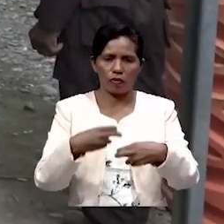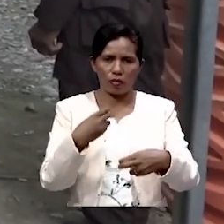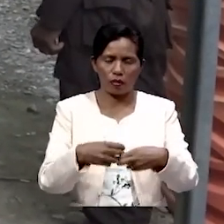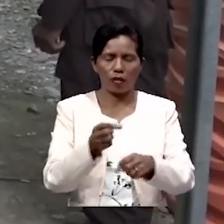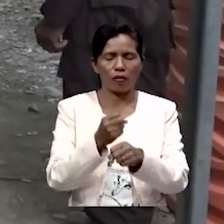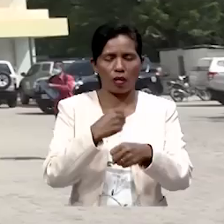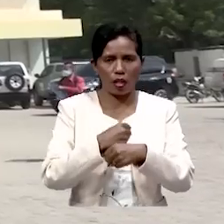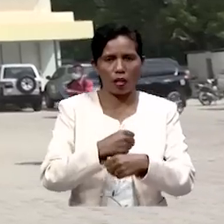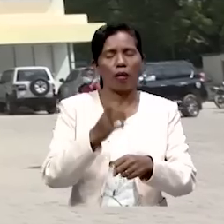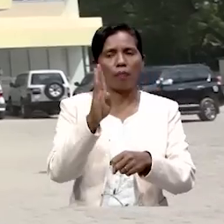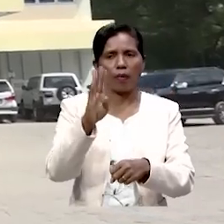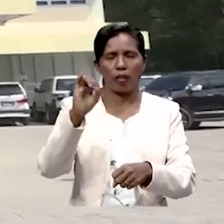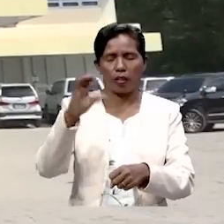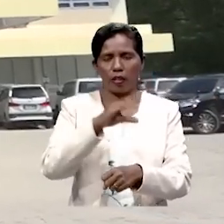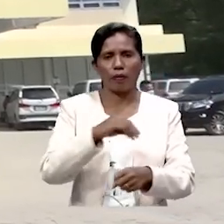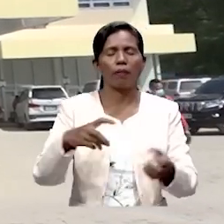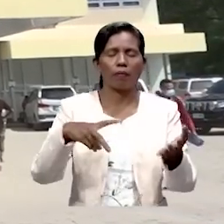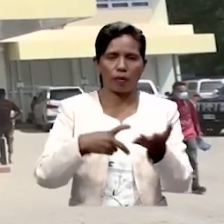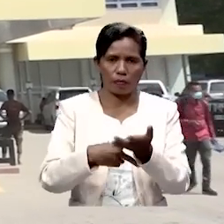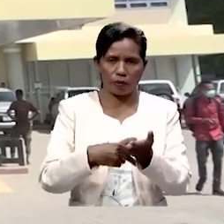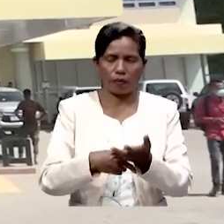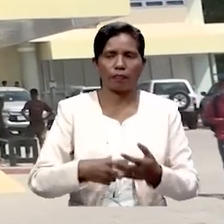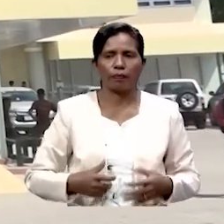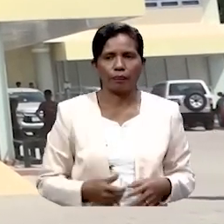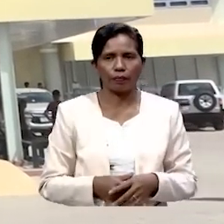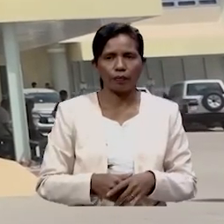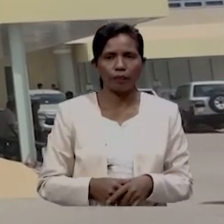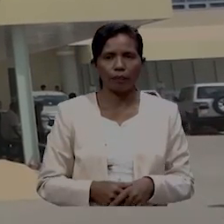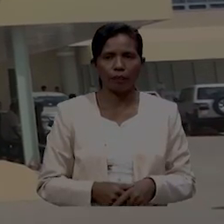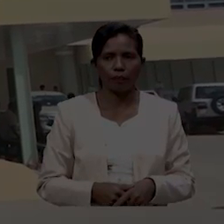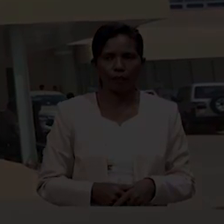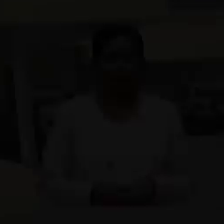produção ba BI no passaporte. Felicitas Borges, Jaime dos Santos, DMN.